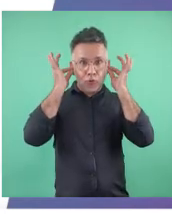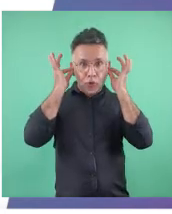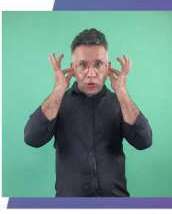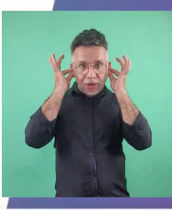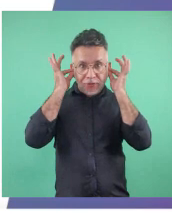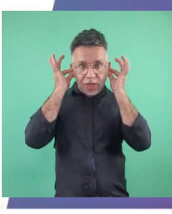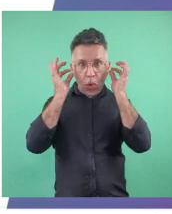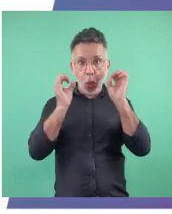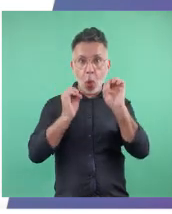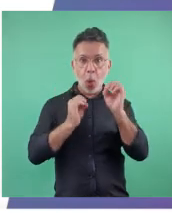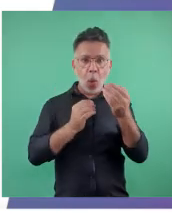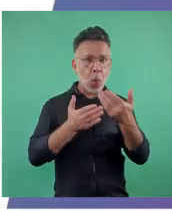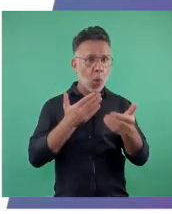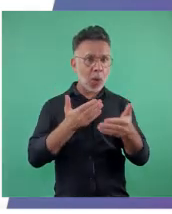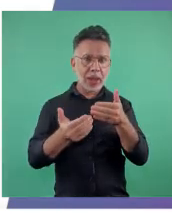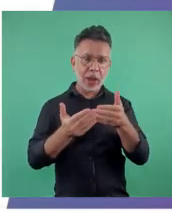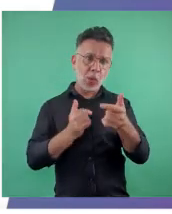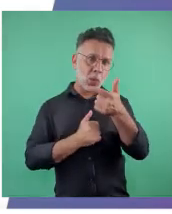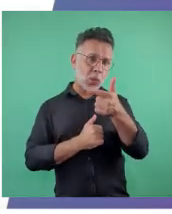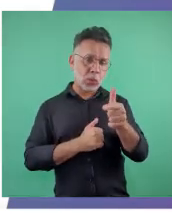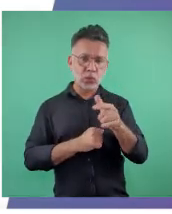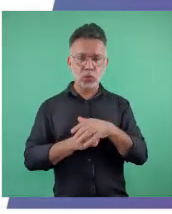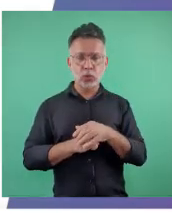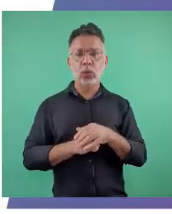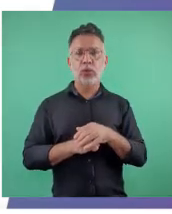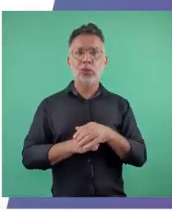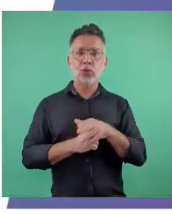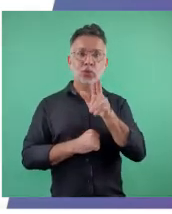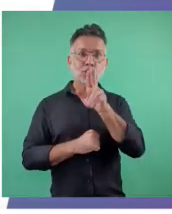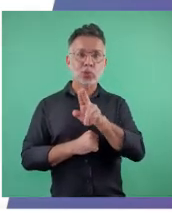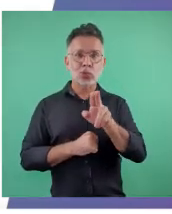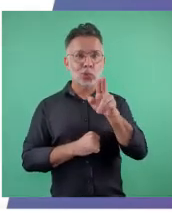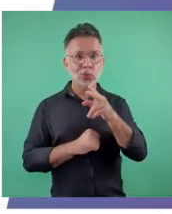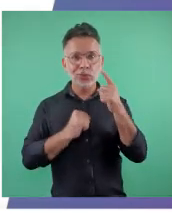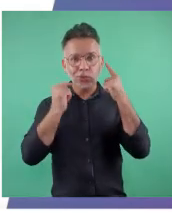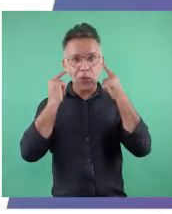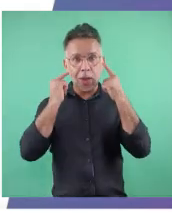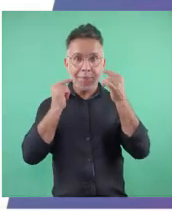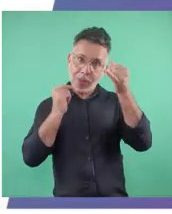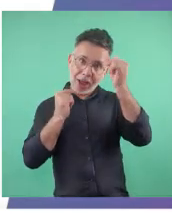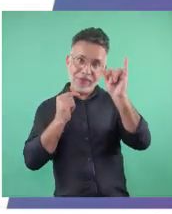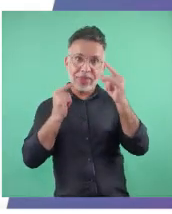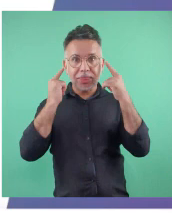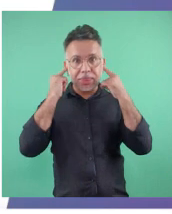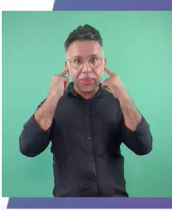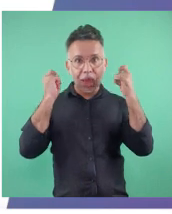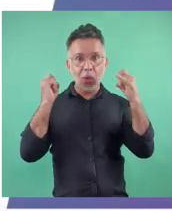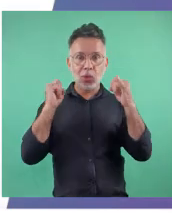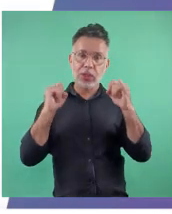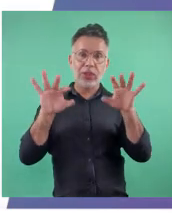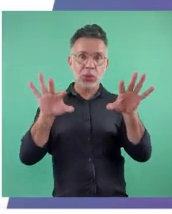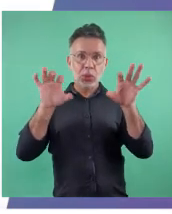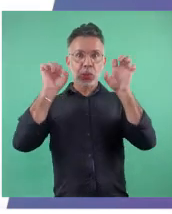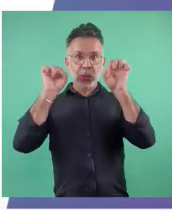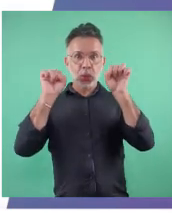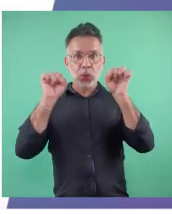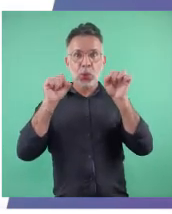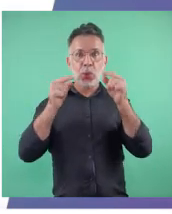outra atividade de exposição de ruído, ao ruído no lazer. Nós estamos falando